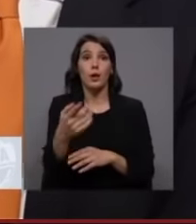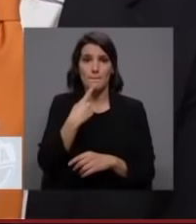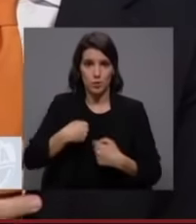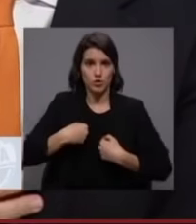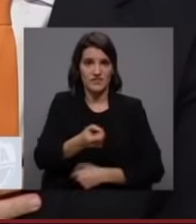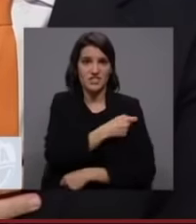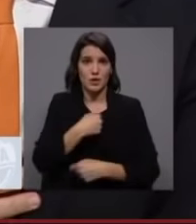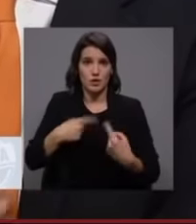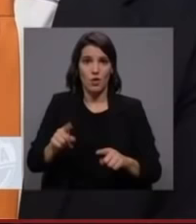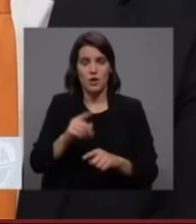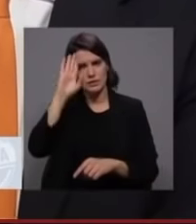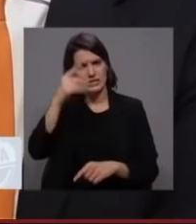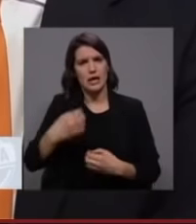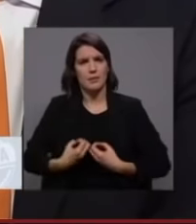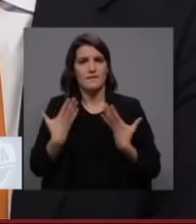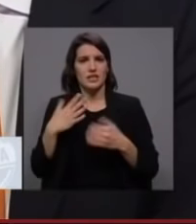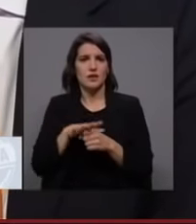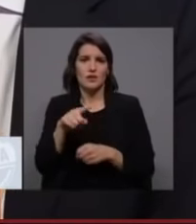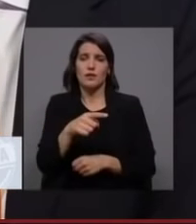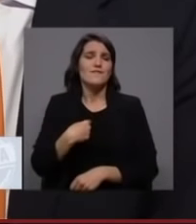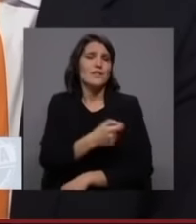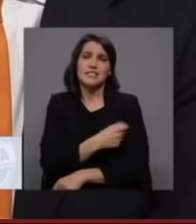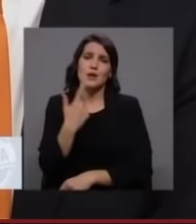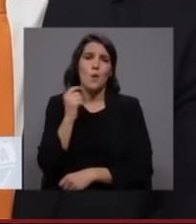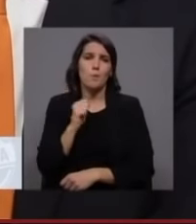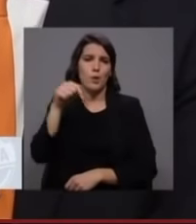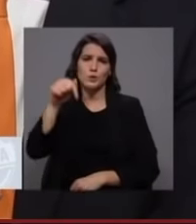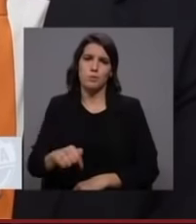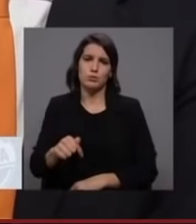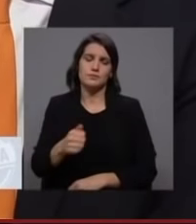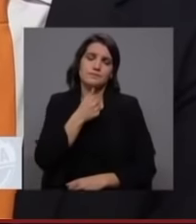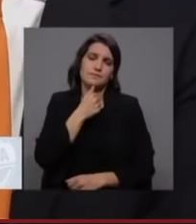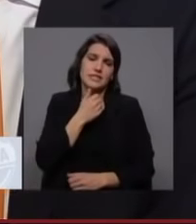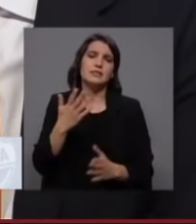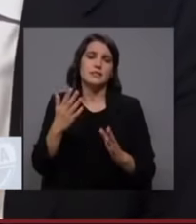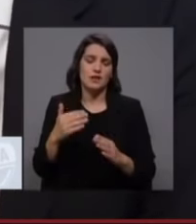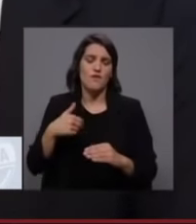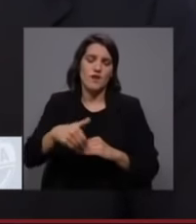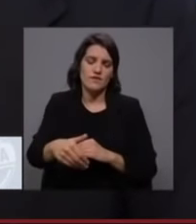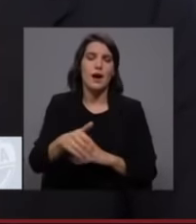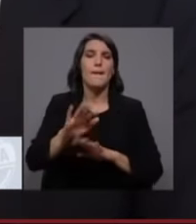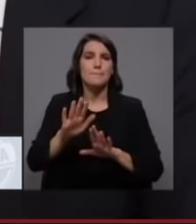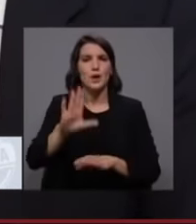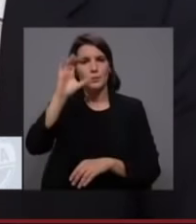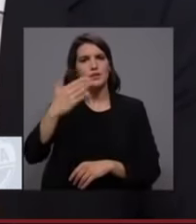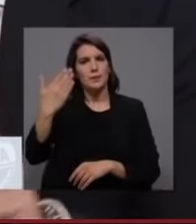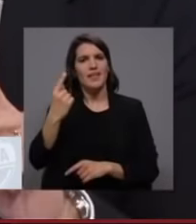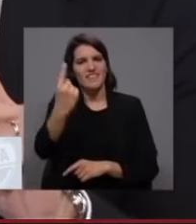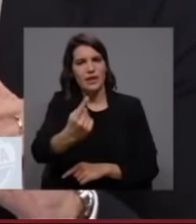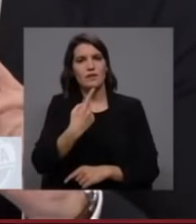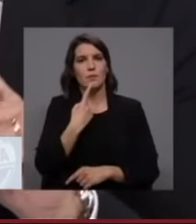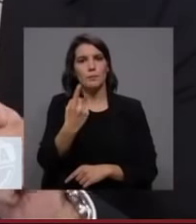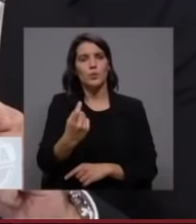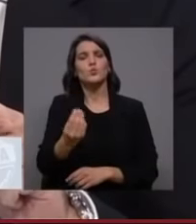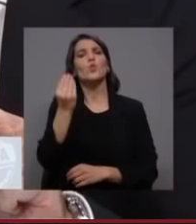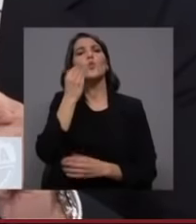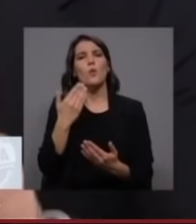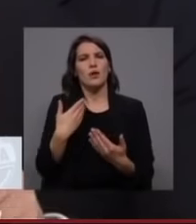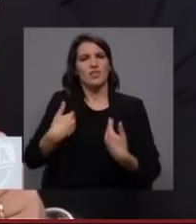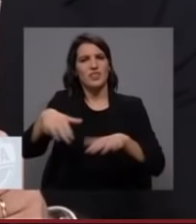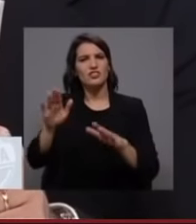eu tô vacinado Como sabe eu tive que o vídeo para não pude vacinar imediatamente a uma decisão que terei que tomar mas o que permitiria dar perguntar é como é que